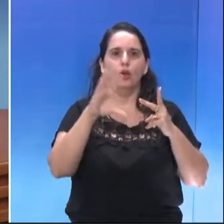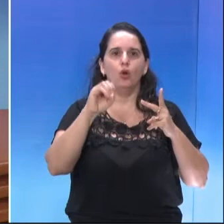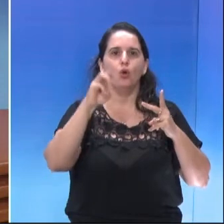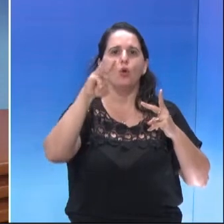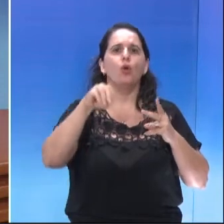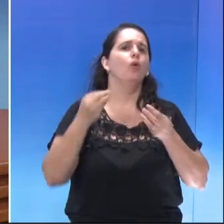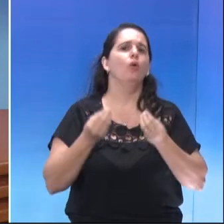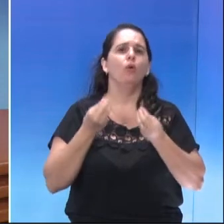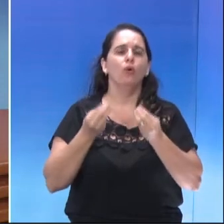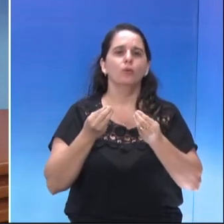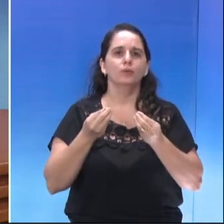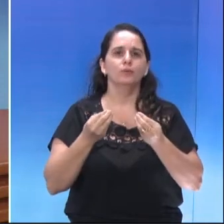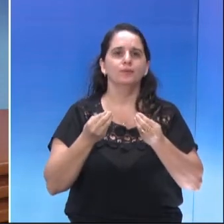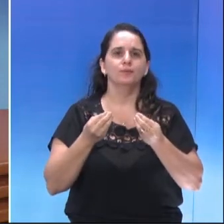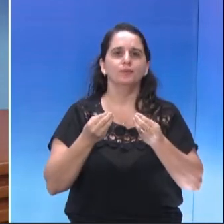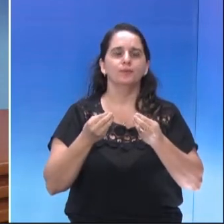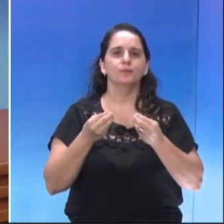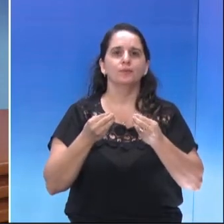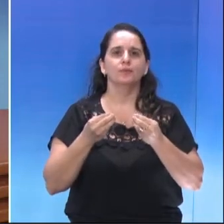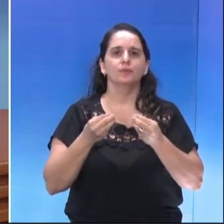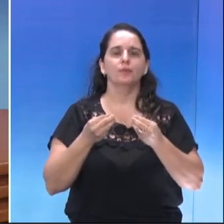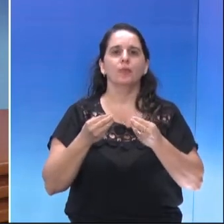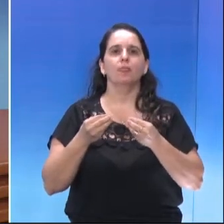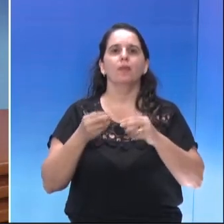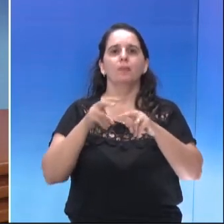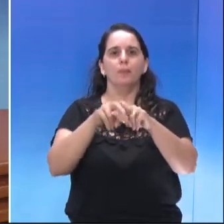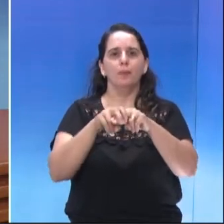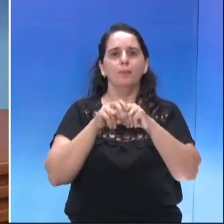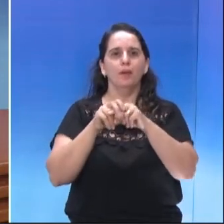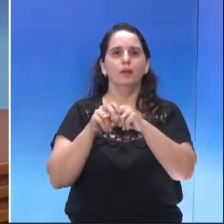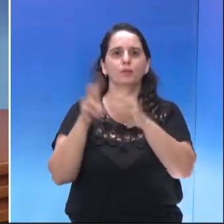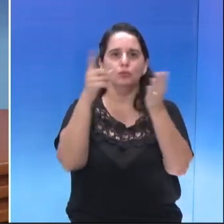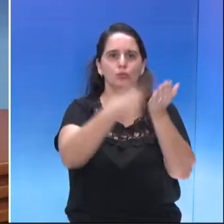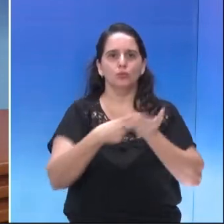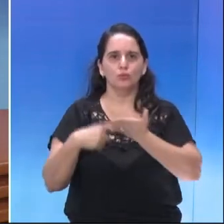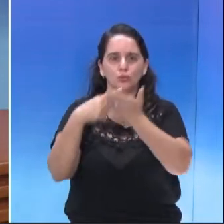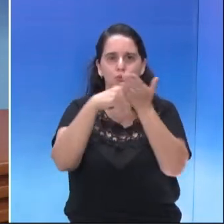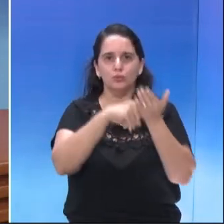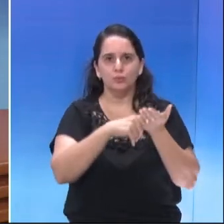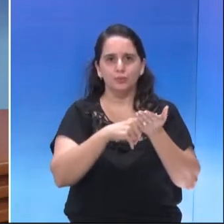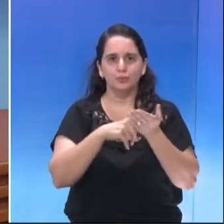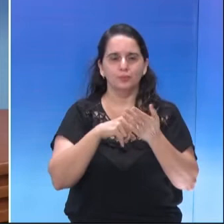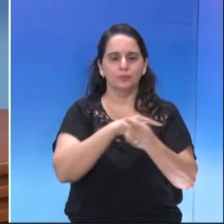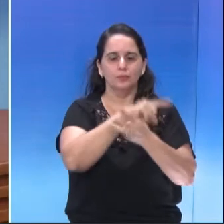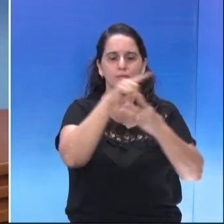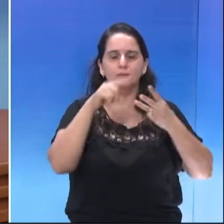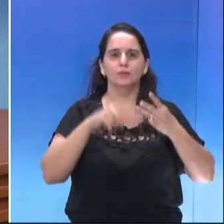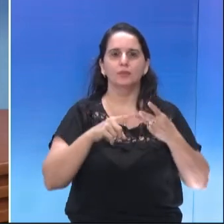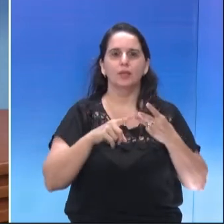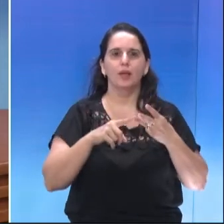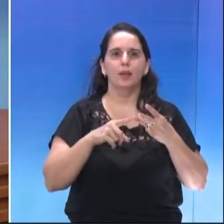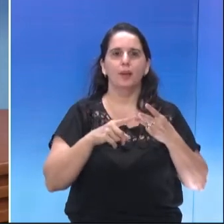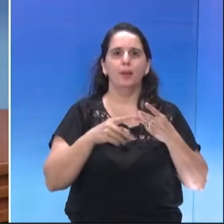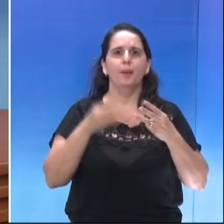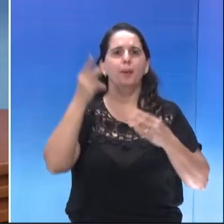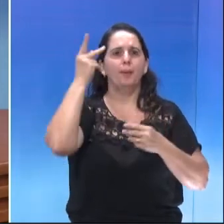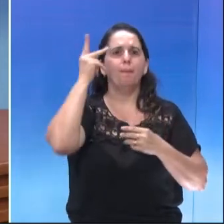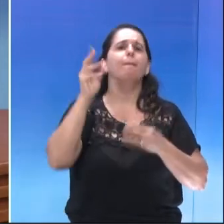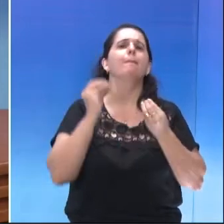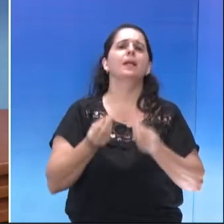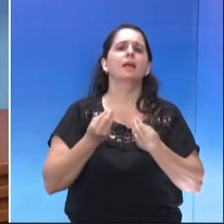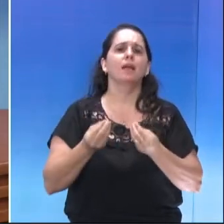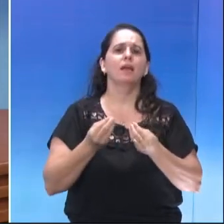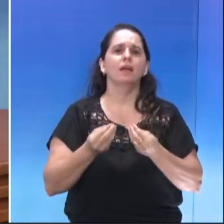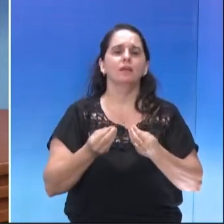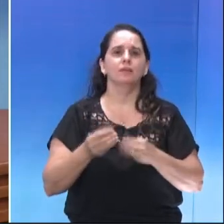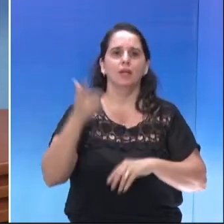ações pactuadas, as ações aliançadas entre os dois. Para quê? Para garantir direitos individuais,